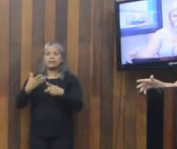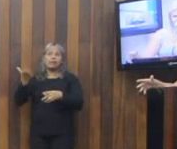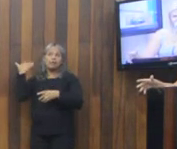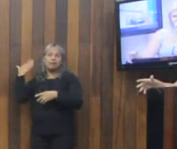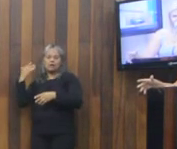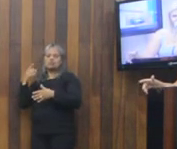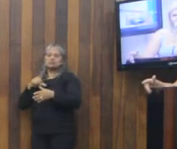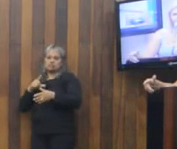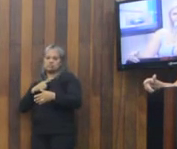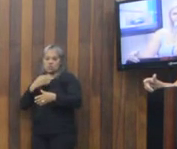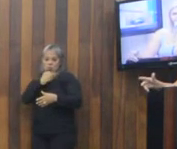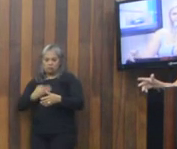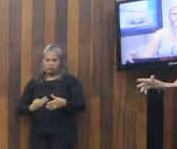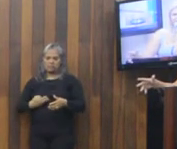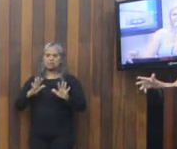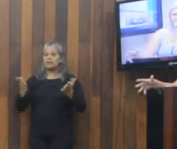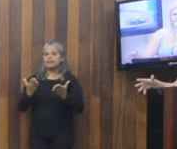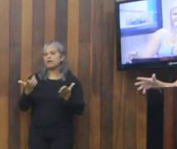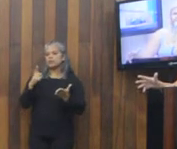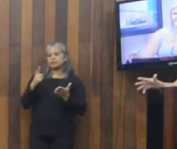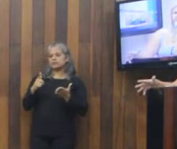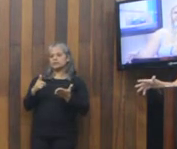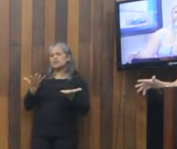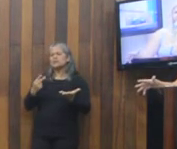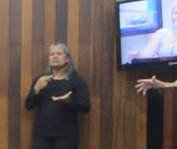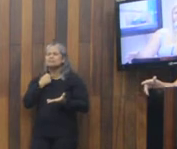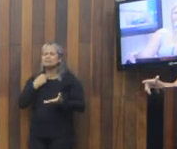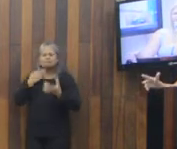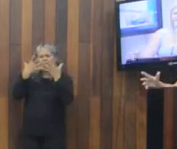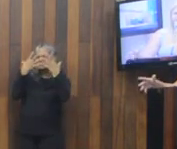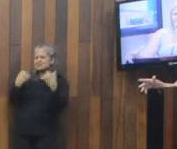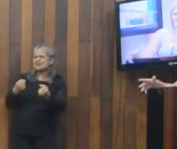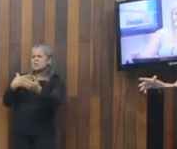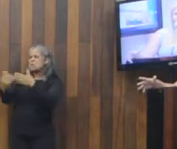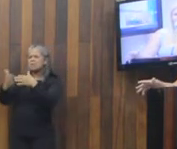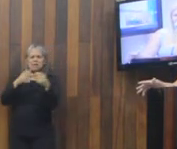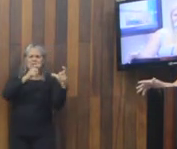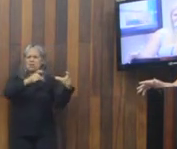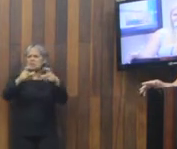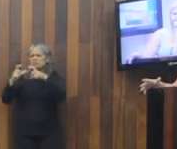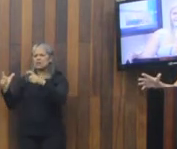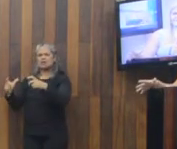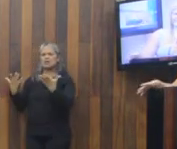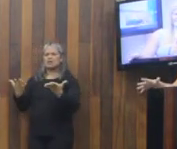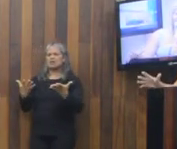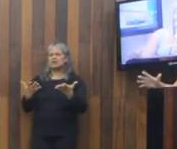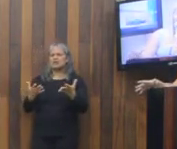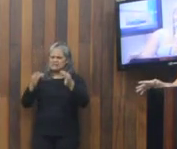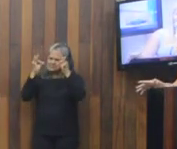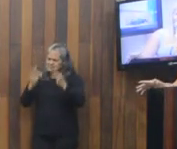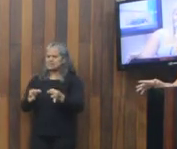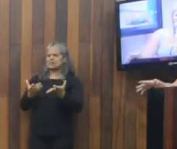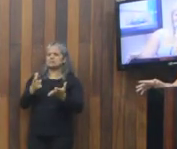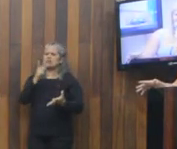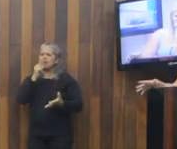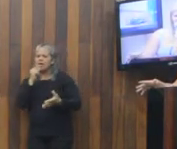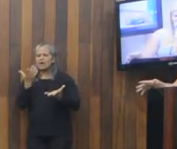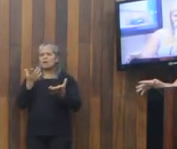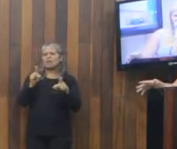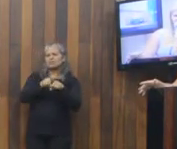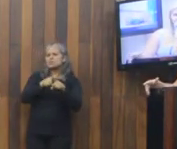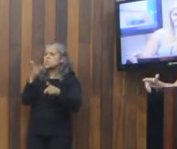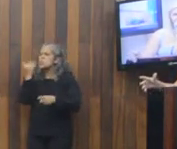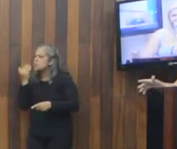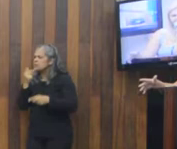outros governos. Então eu não poderia aceitar uma Feira Forte sem ter direito a desfrutar da parte gastronômica da Feira